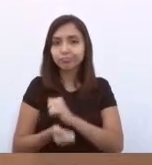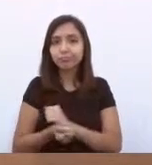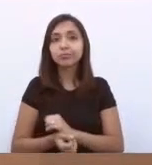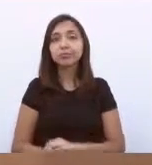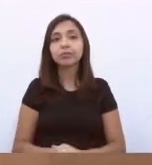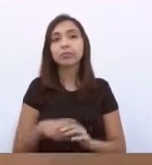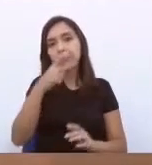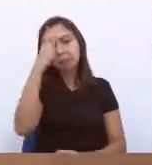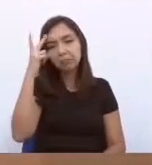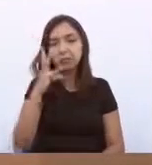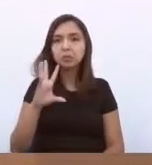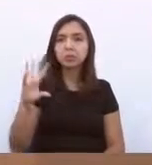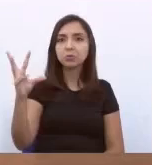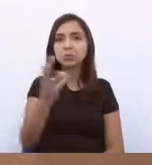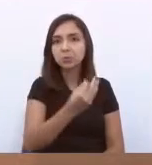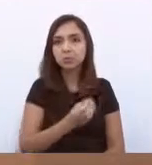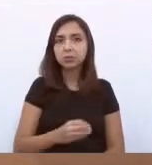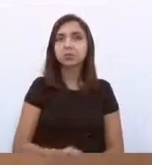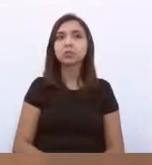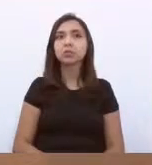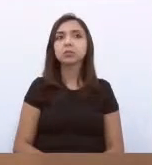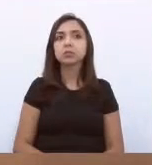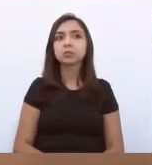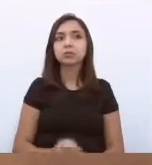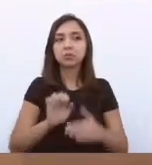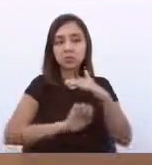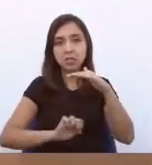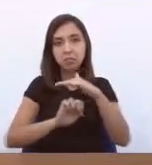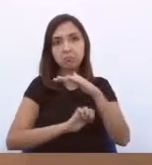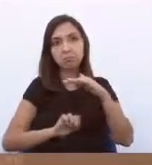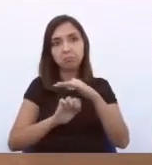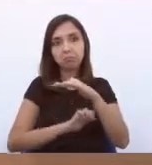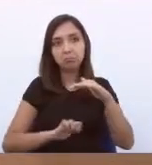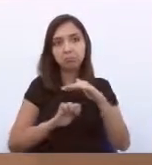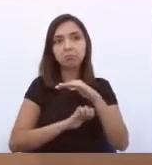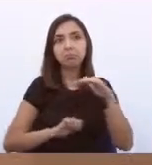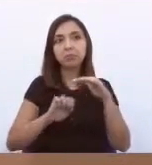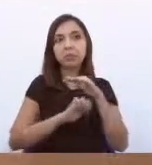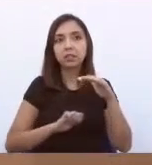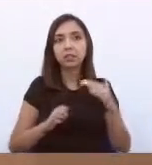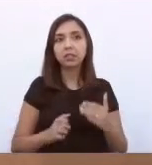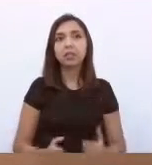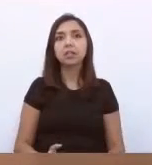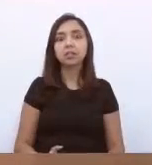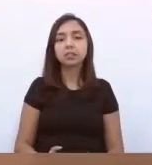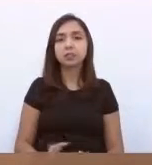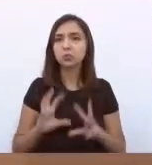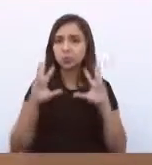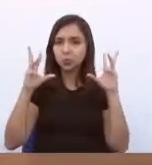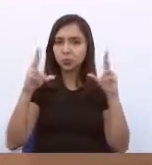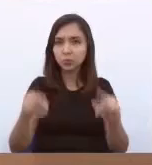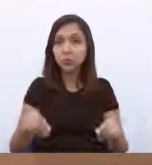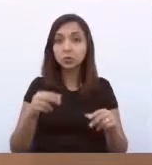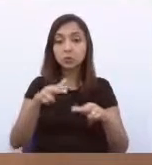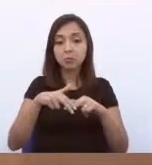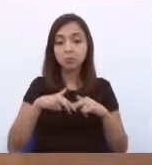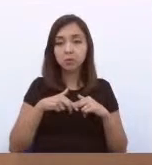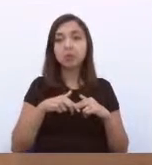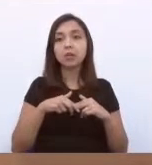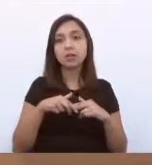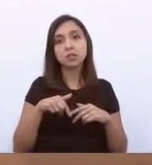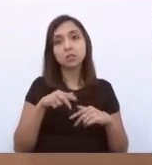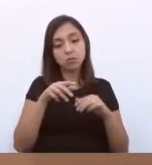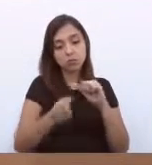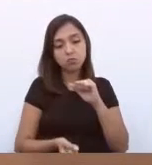né, as pessoas, as empresas, os seres humanos contaminados por esse câncer